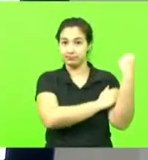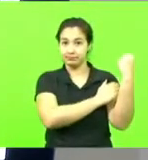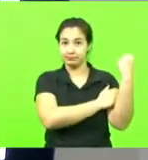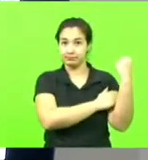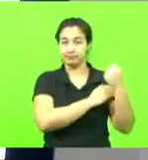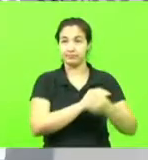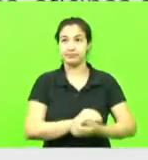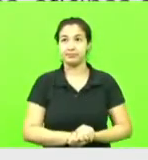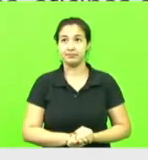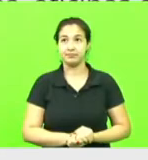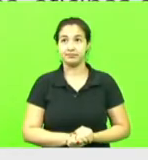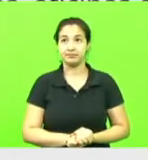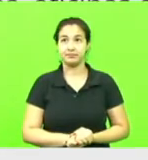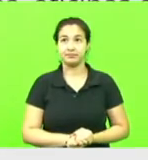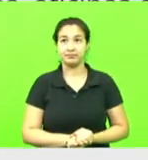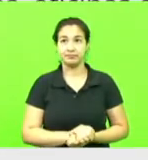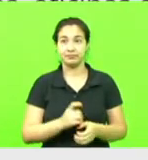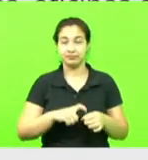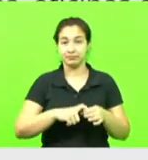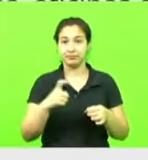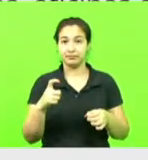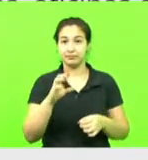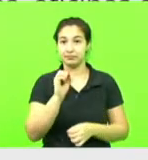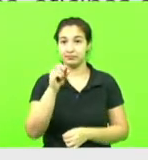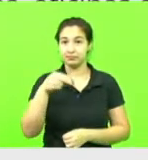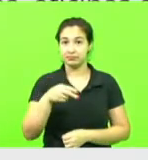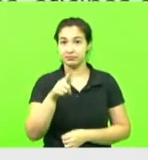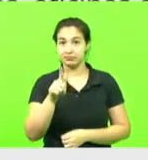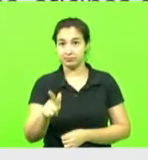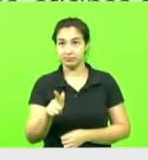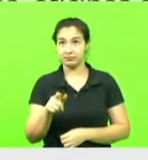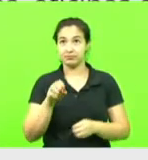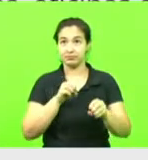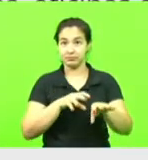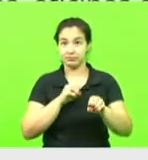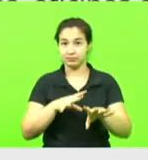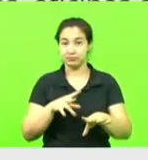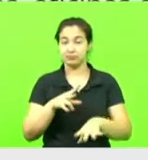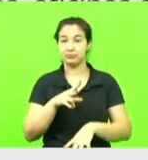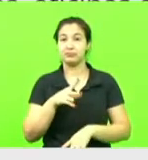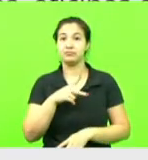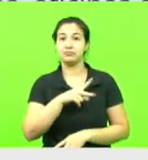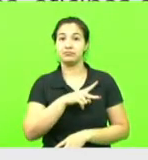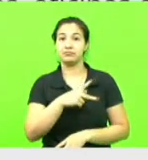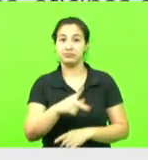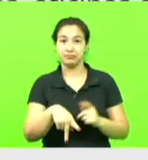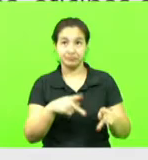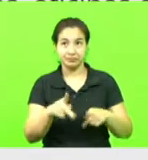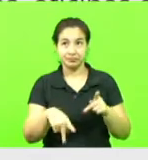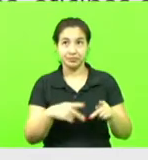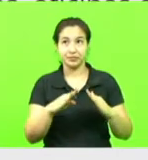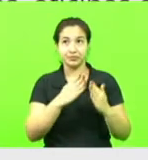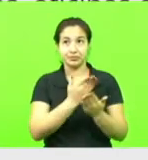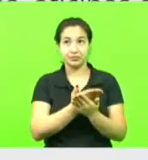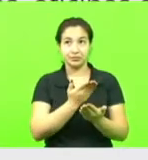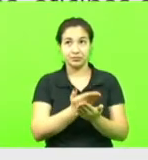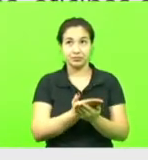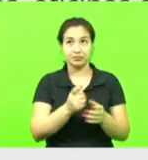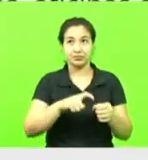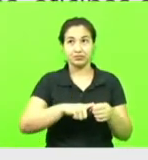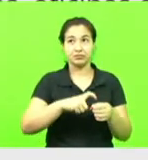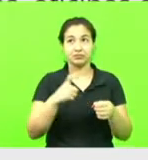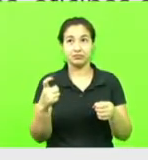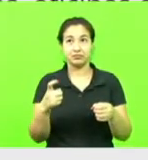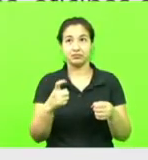o Emancipa ONG de Educação Popular lança o Emancipa Mulher, Escola de Emancipação